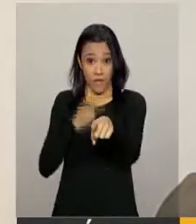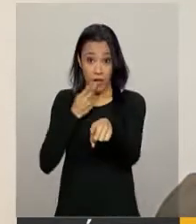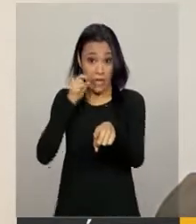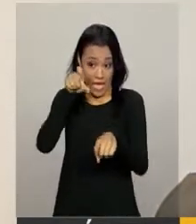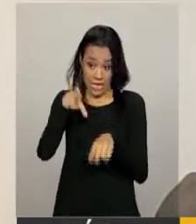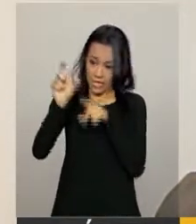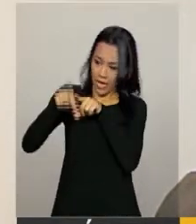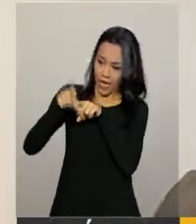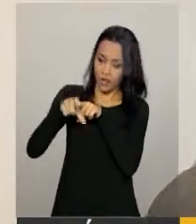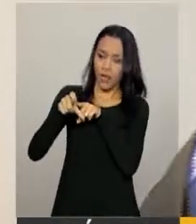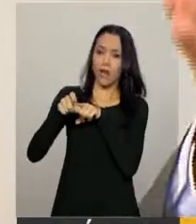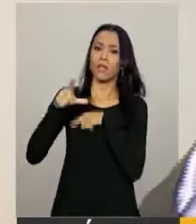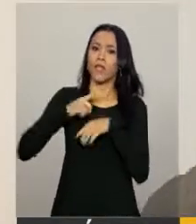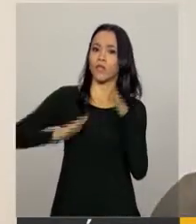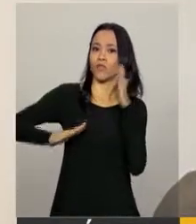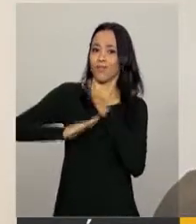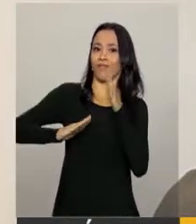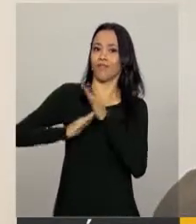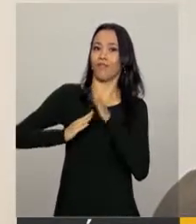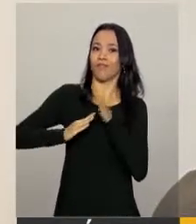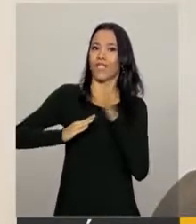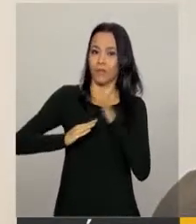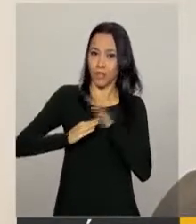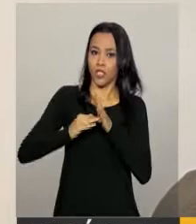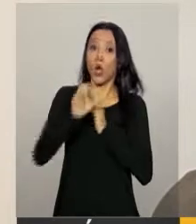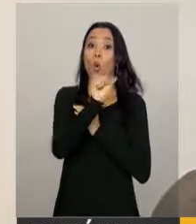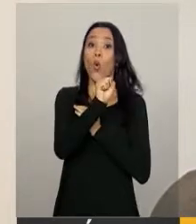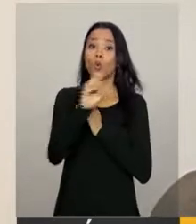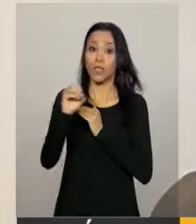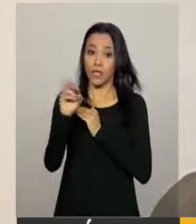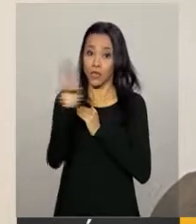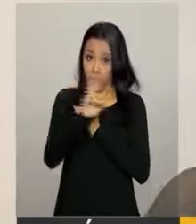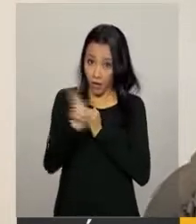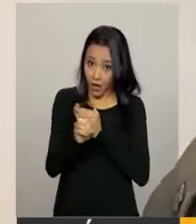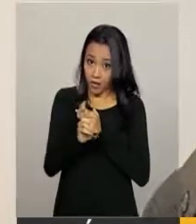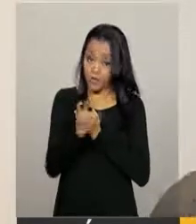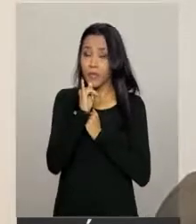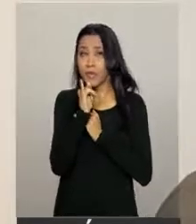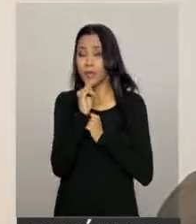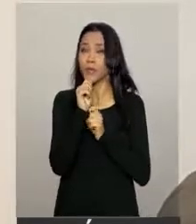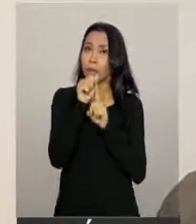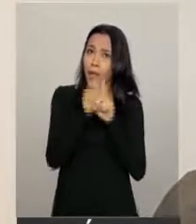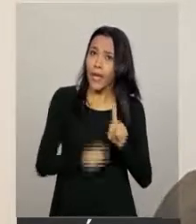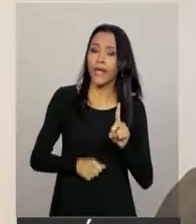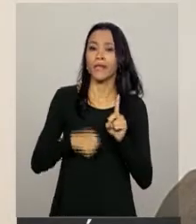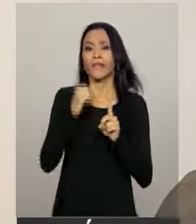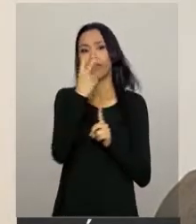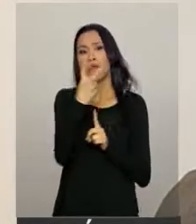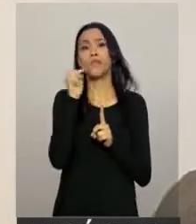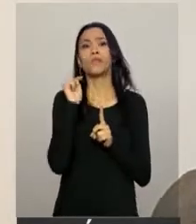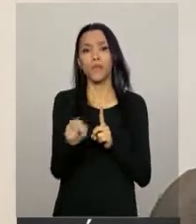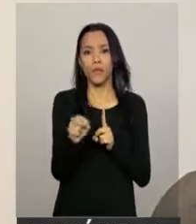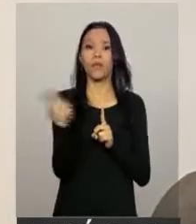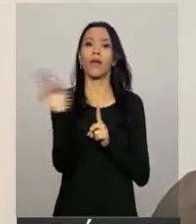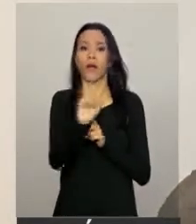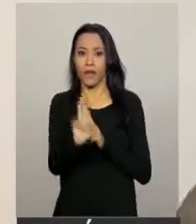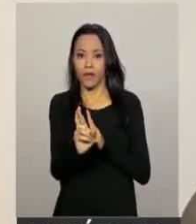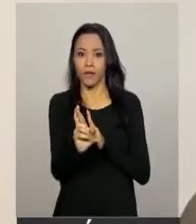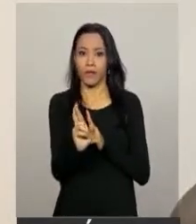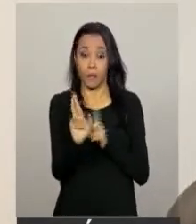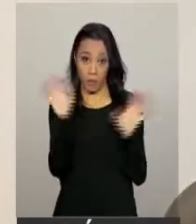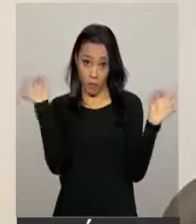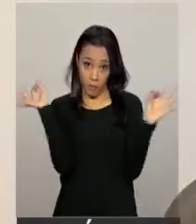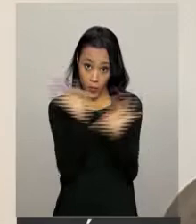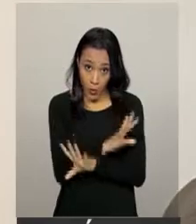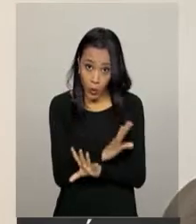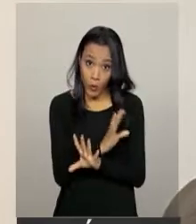dia, R$ 800, e um limite mensal, vamos dizer, em média, R$ 2.000. Quando ela acaba de fazer